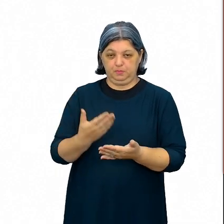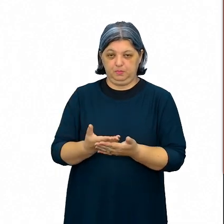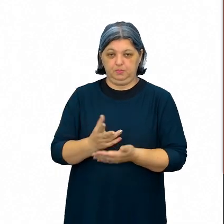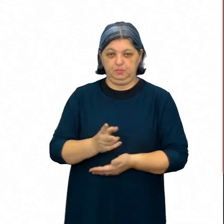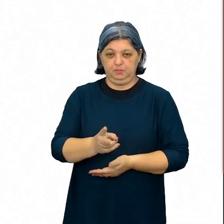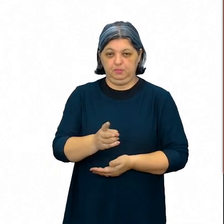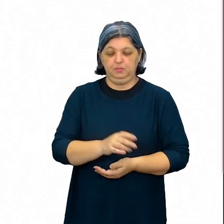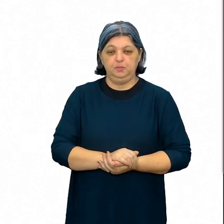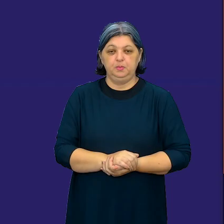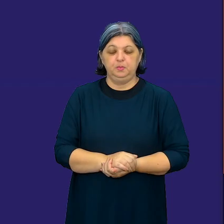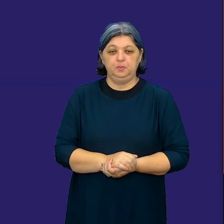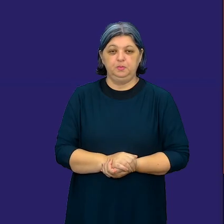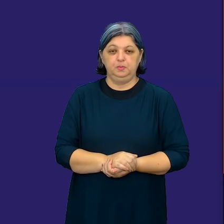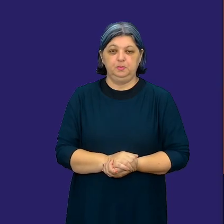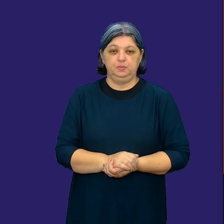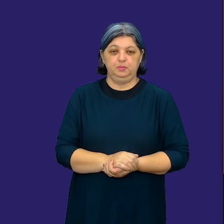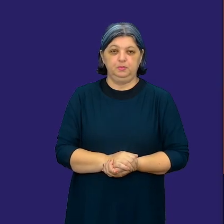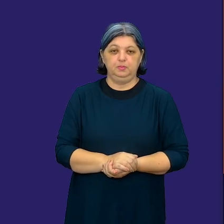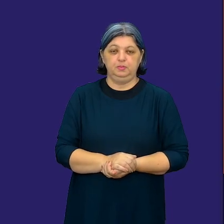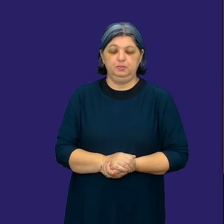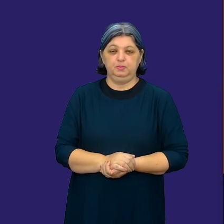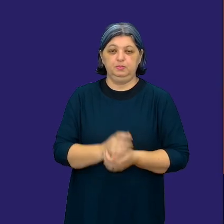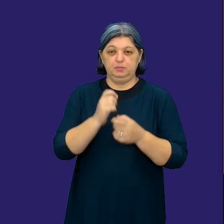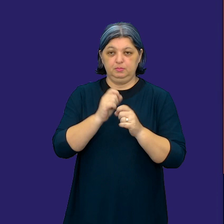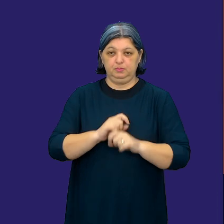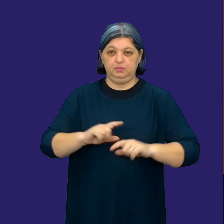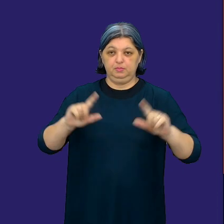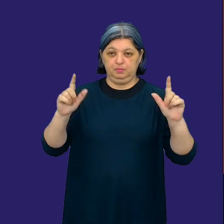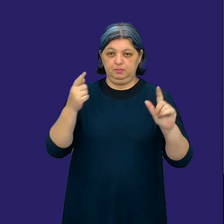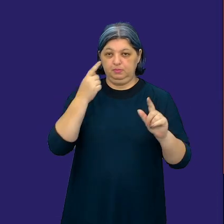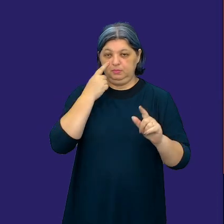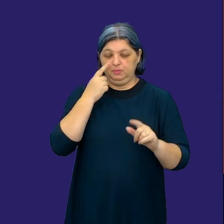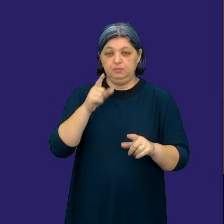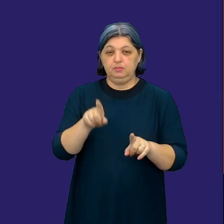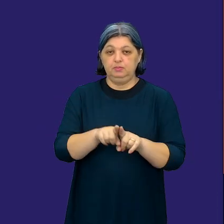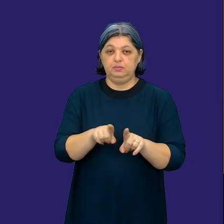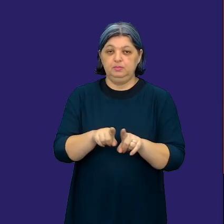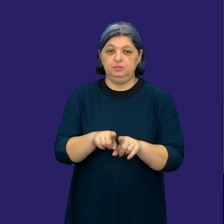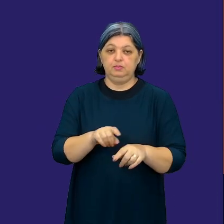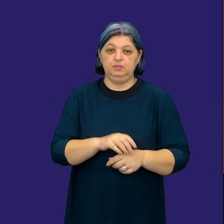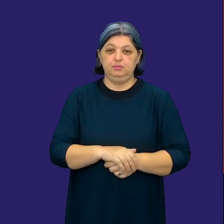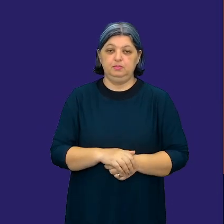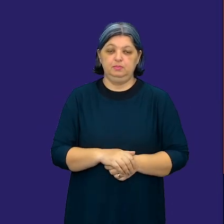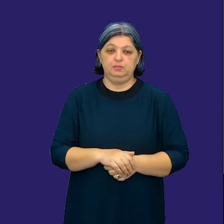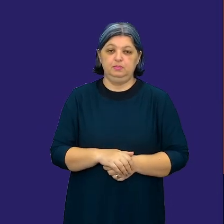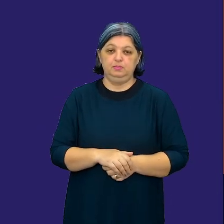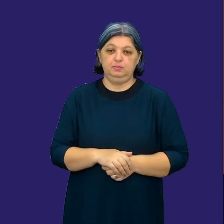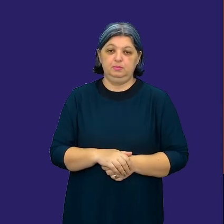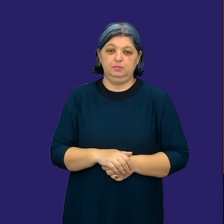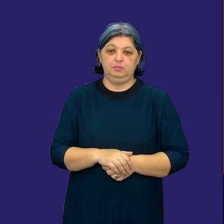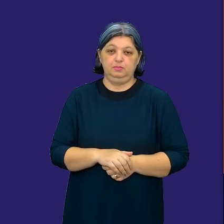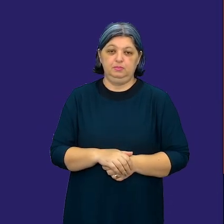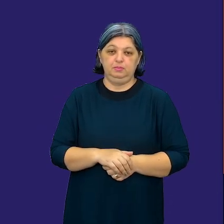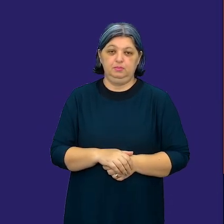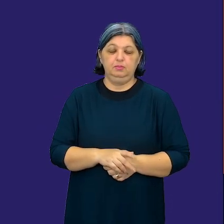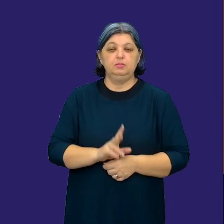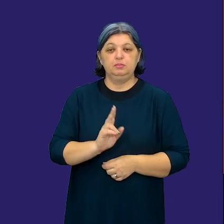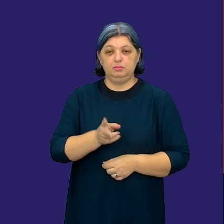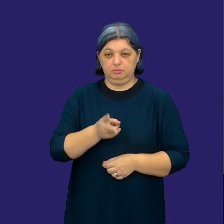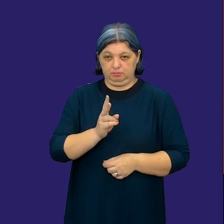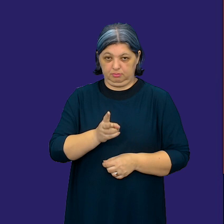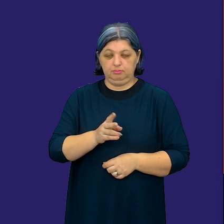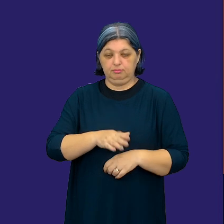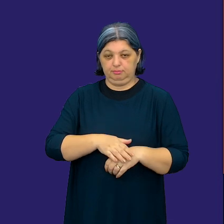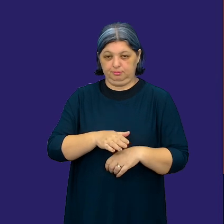Então eu vou passar aqui a próxima tela né pode também é de plástico que a gente que a gente sempre